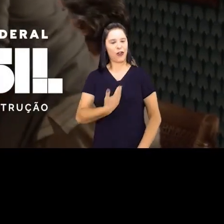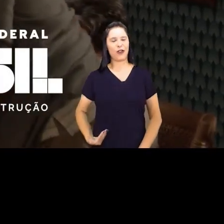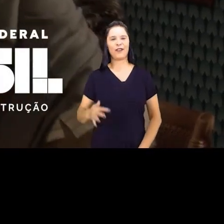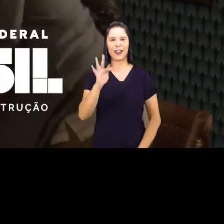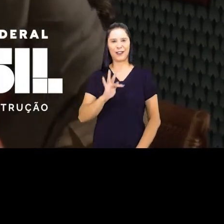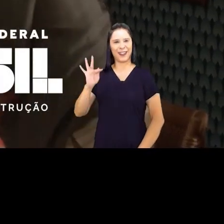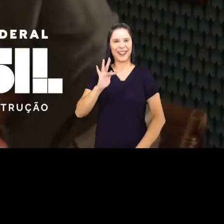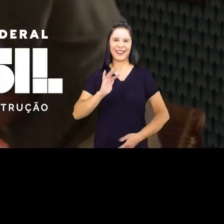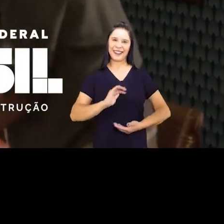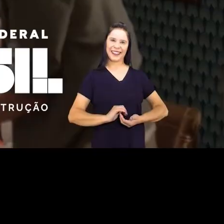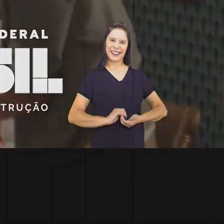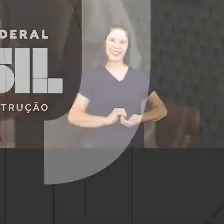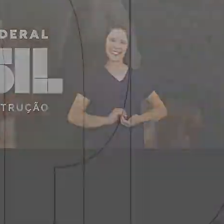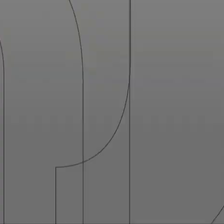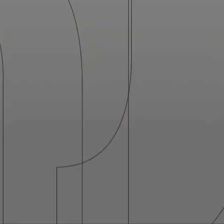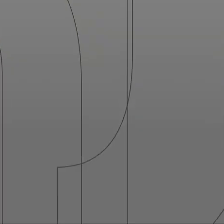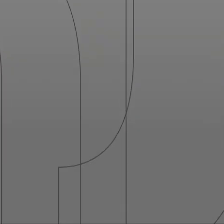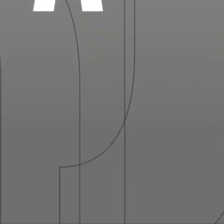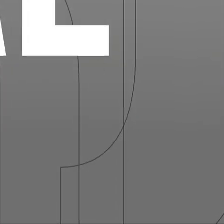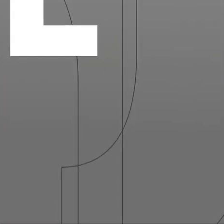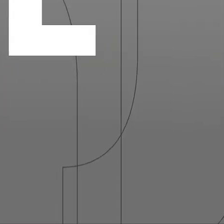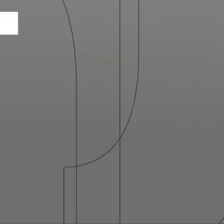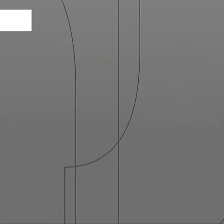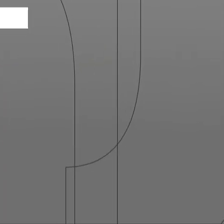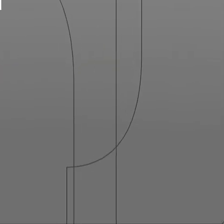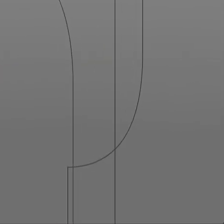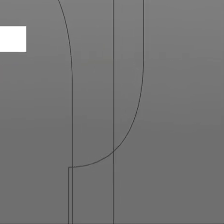Reconstrução, Governo Federal.